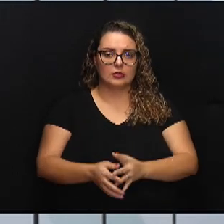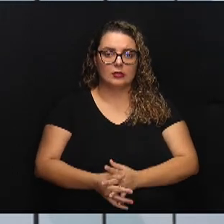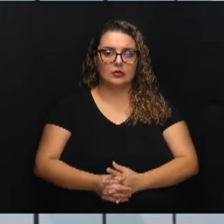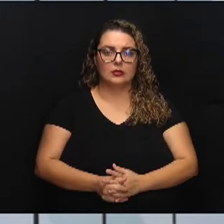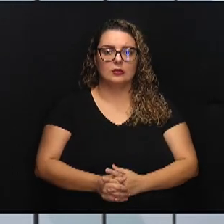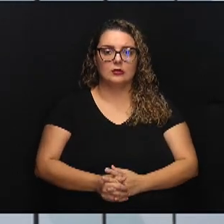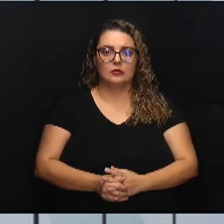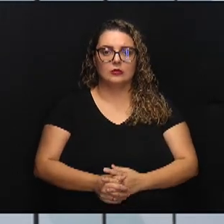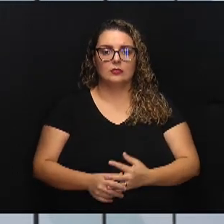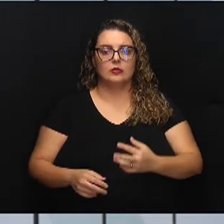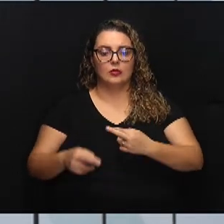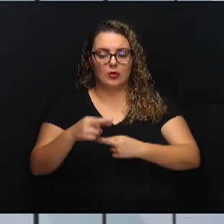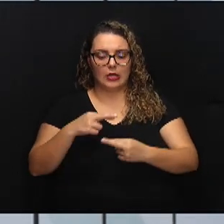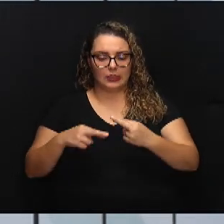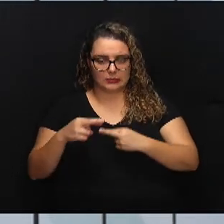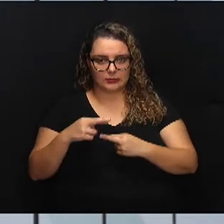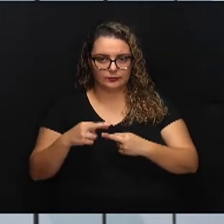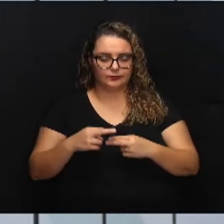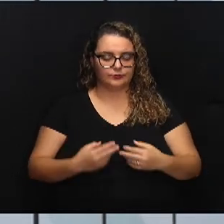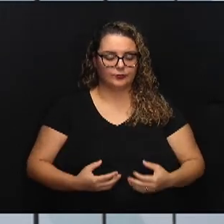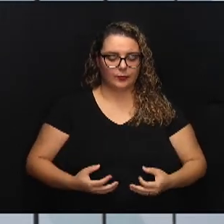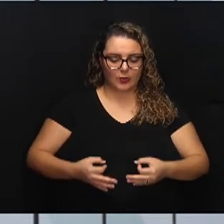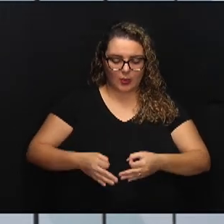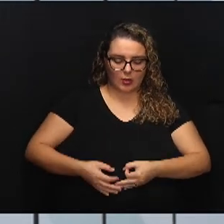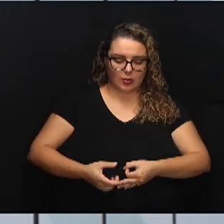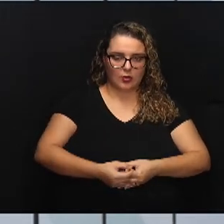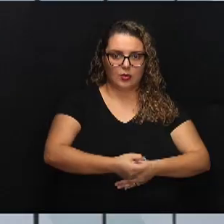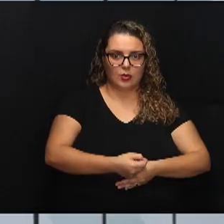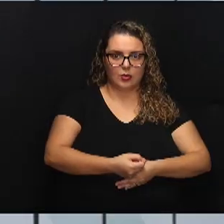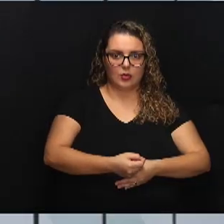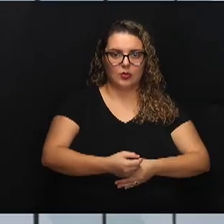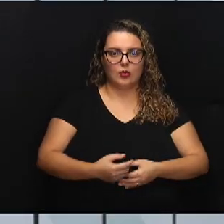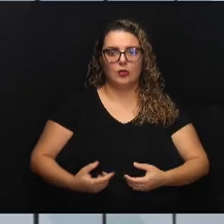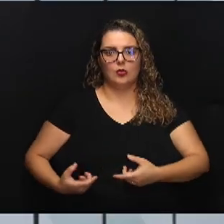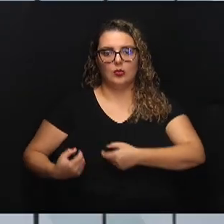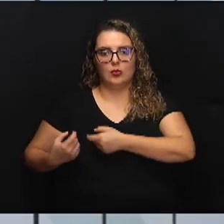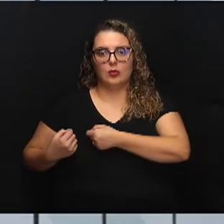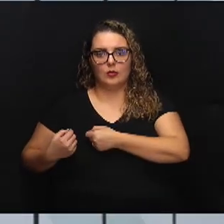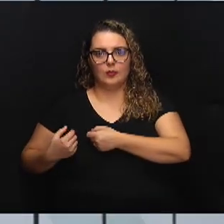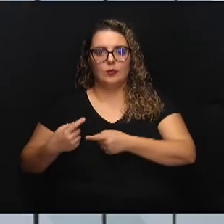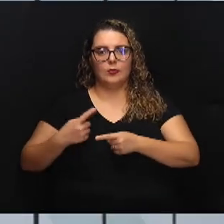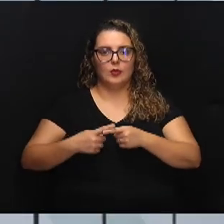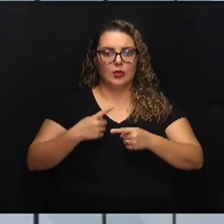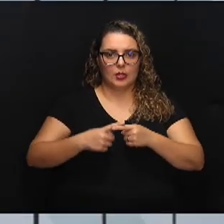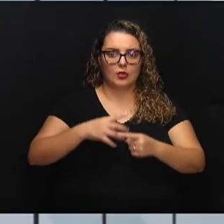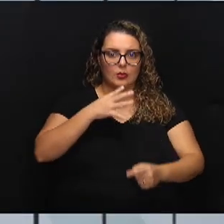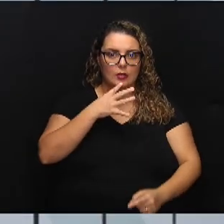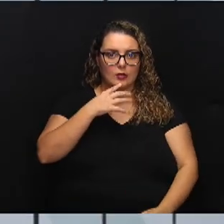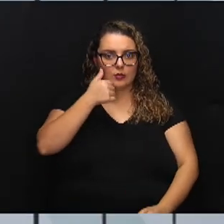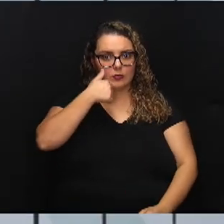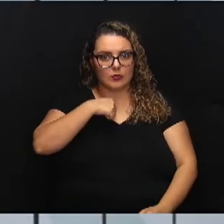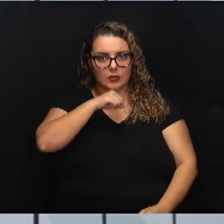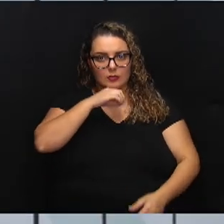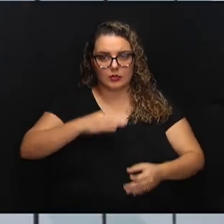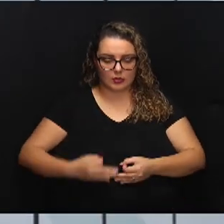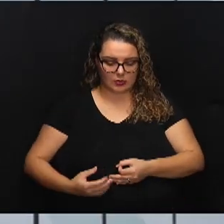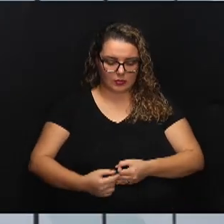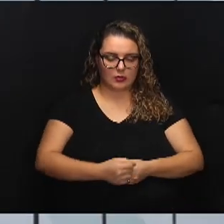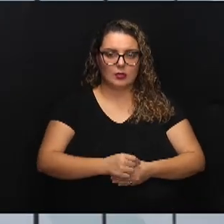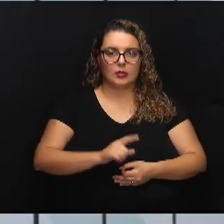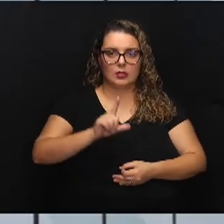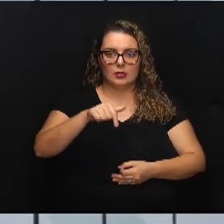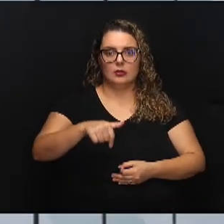a relação do câncer de ovário com o câncer de mama, porque eu conheço mulheres que tiveram o câncer de ovário e depois